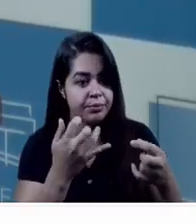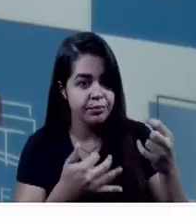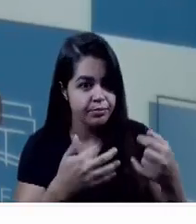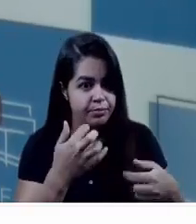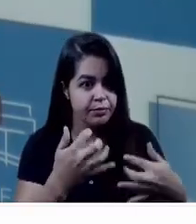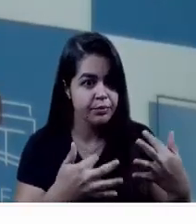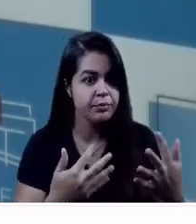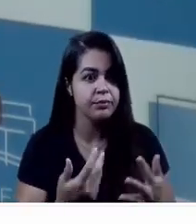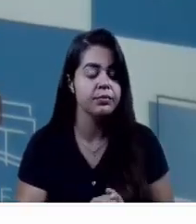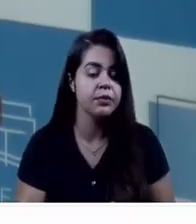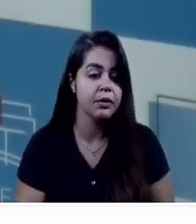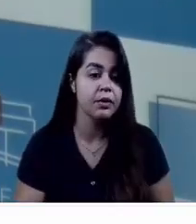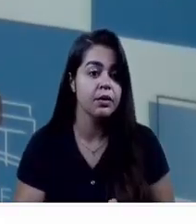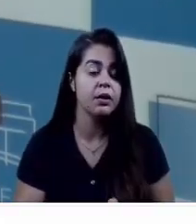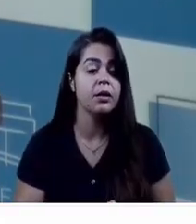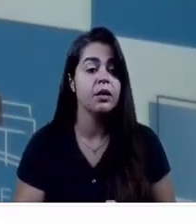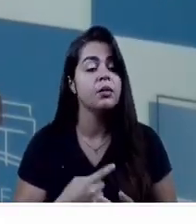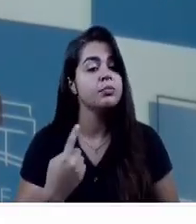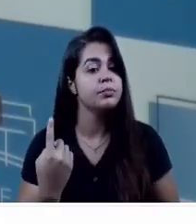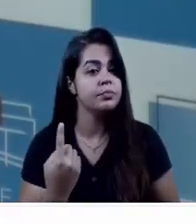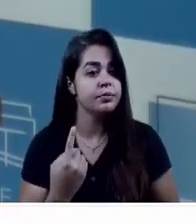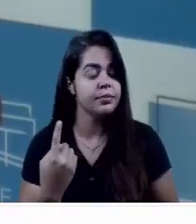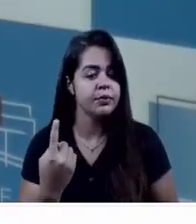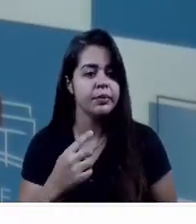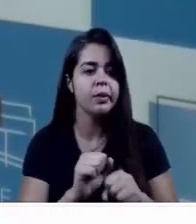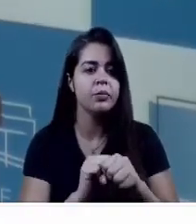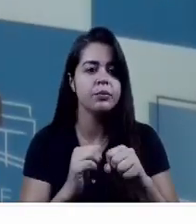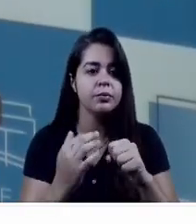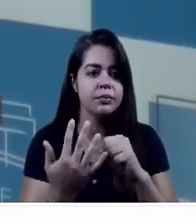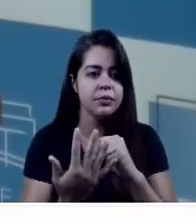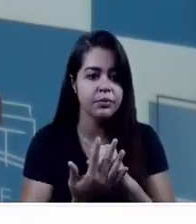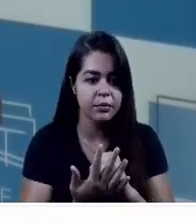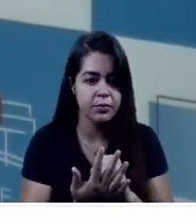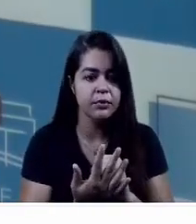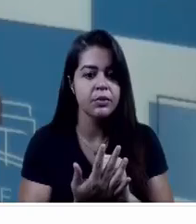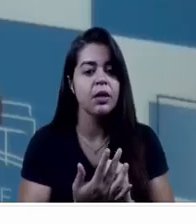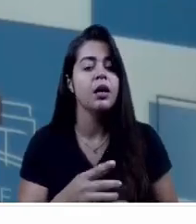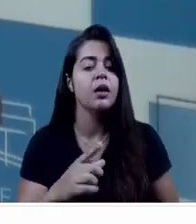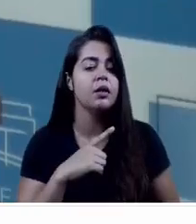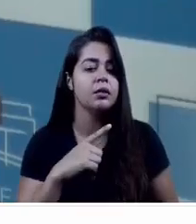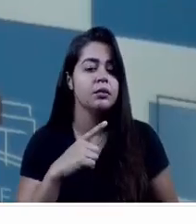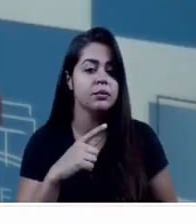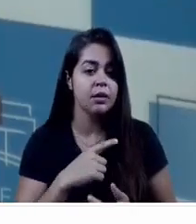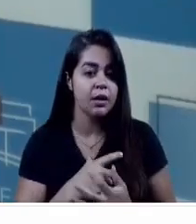Primeiramente, na pandemia, né, a gente tem a São José há muitos anos, e aí na pandemia eles